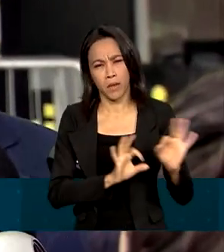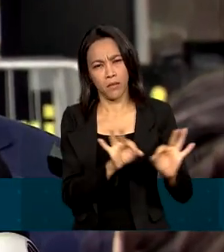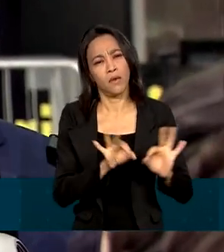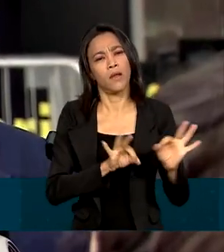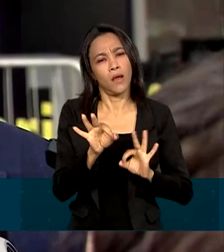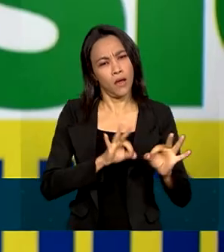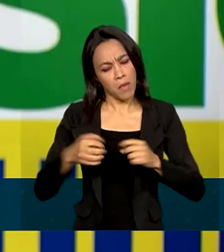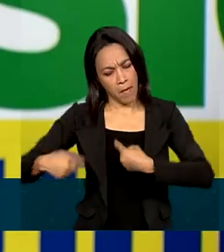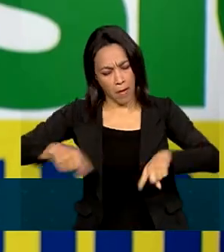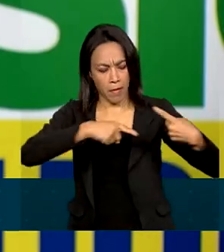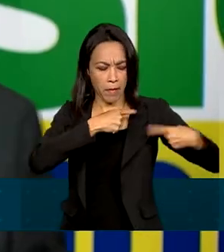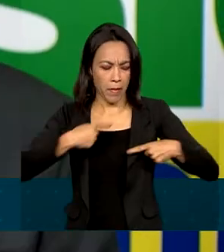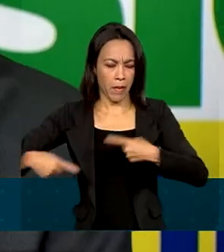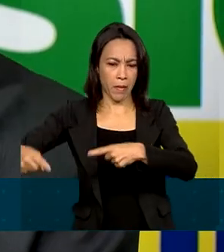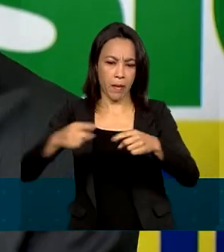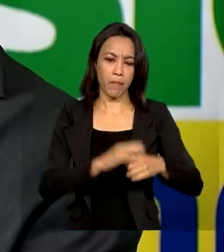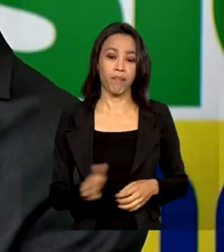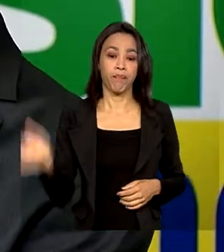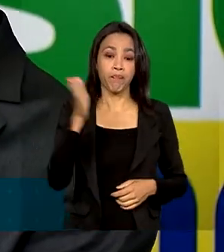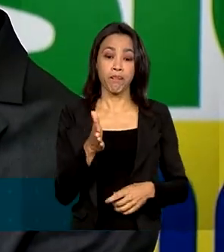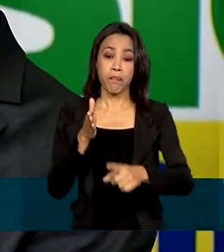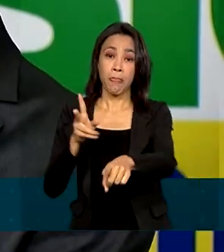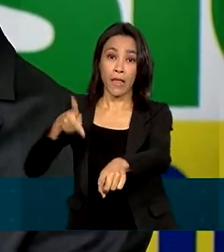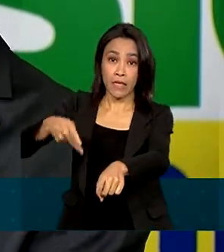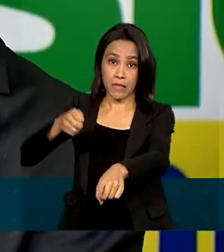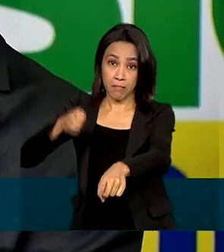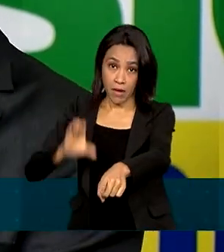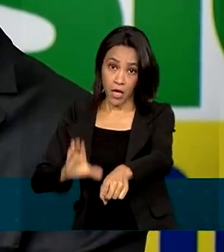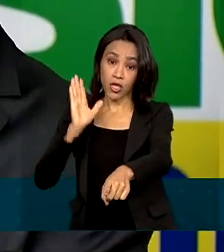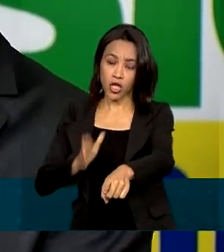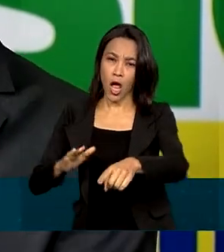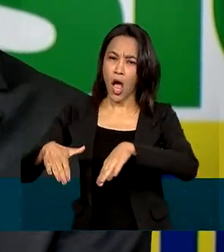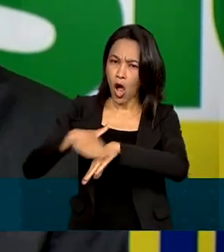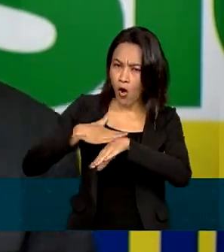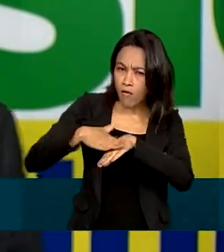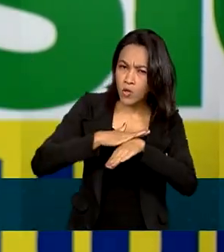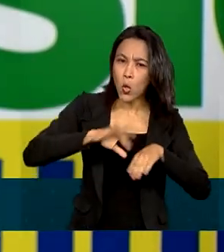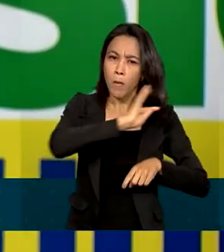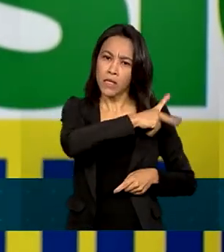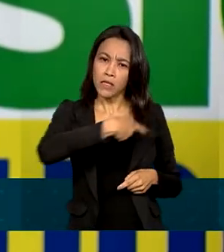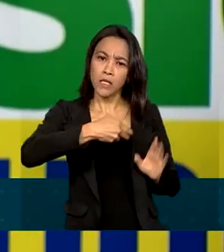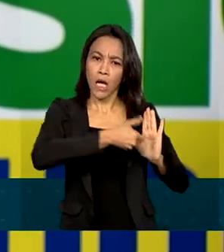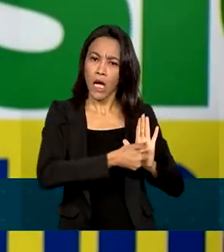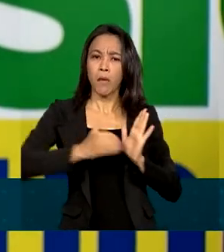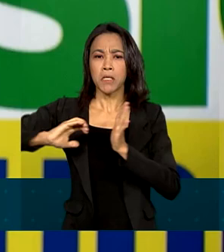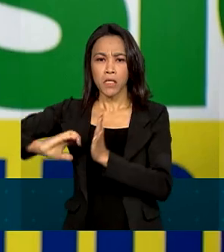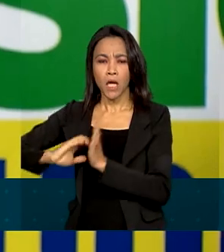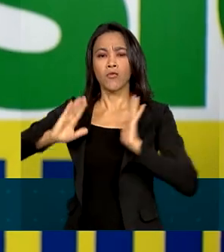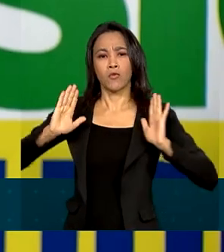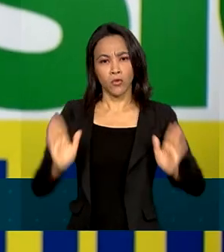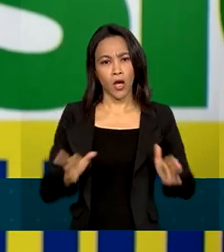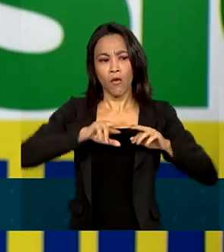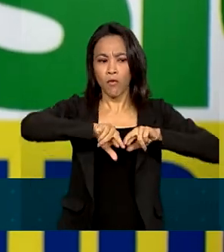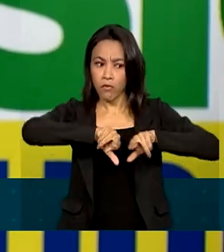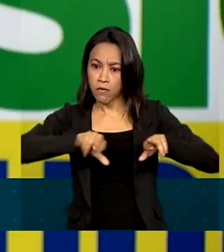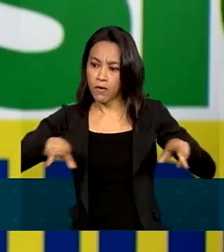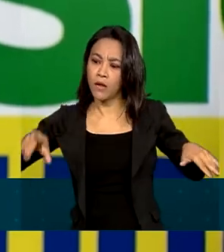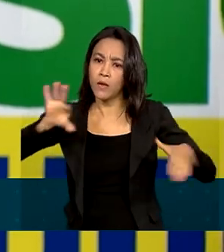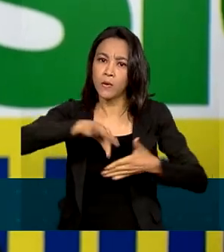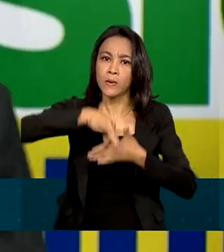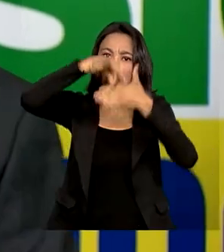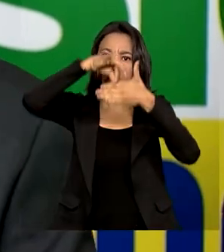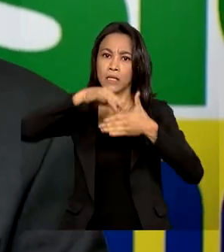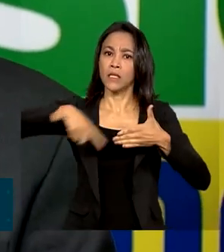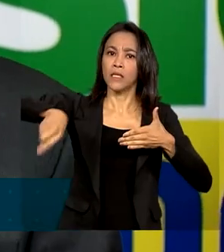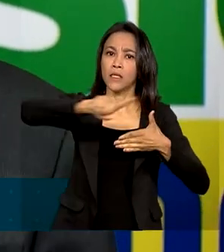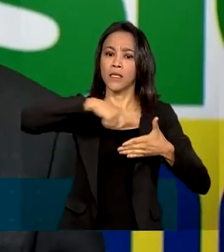preparados para esse debate. Essa PEC já foi conversada com o presidente da Câmara, com o presidente do Senado, já foi com várias lideranças, até agora